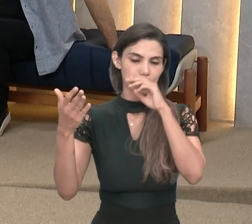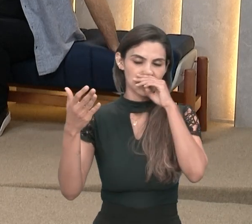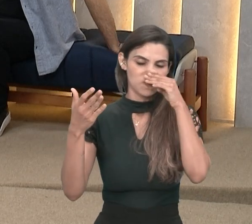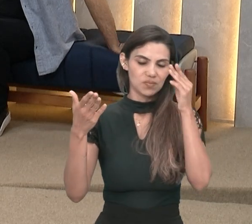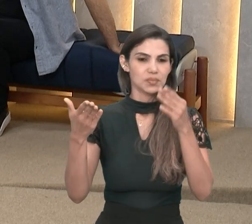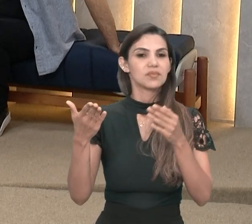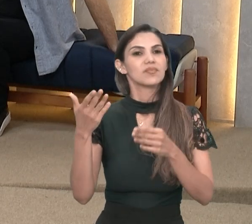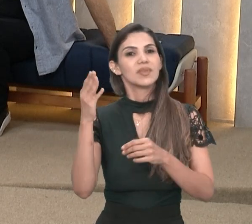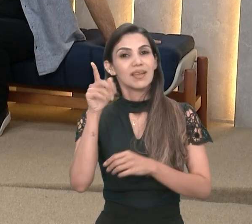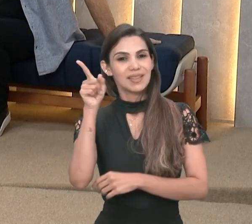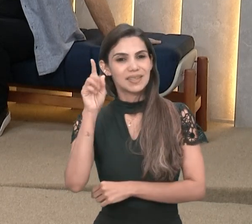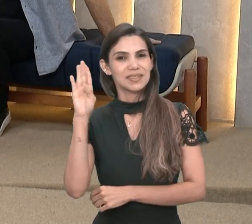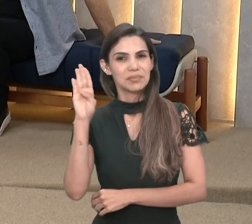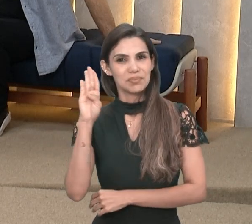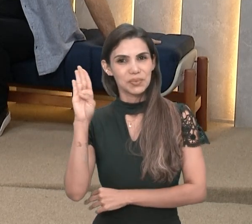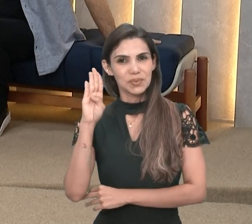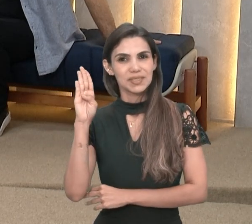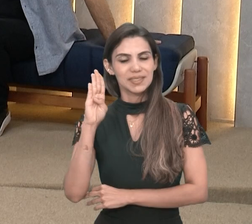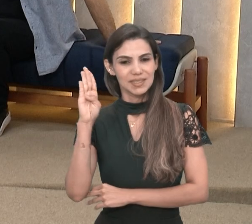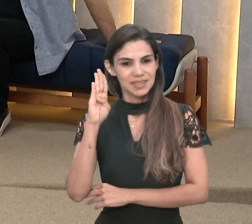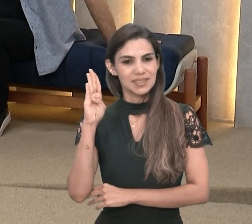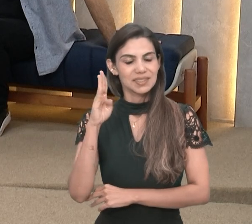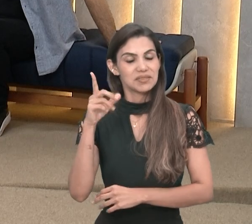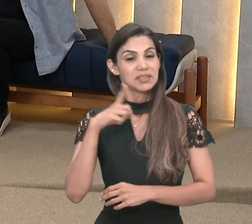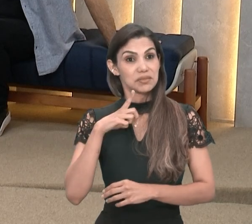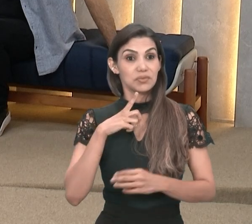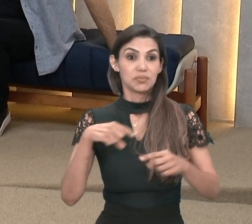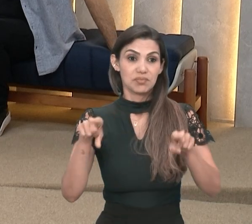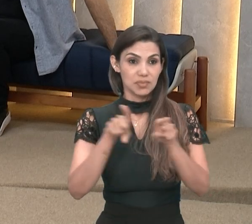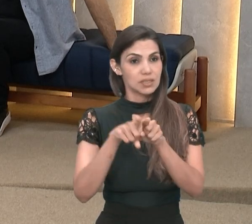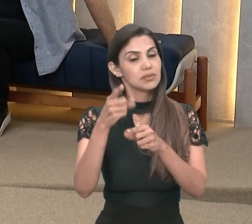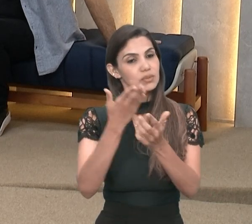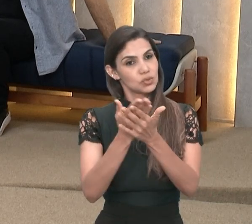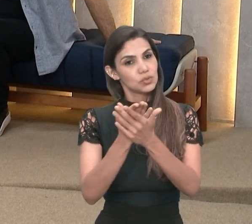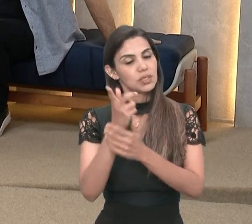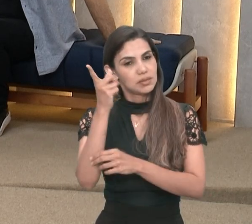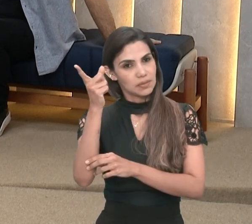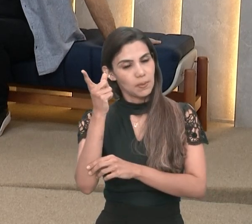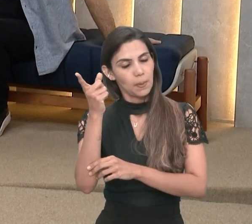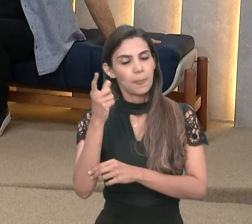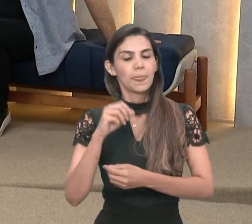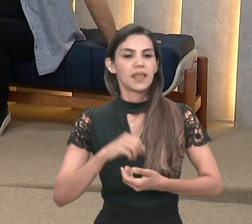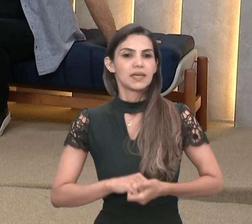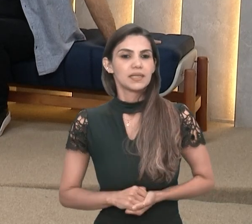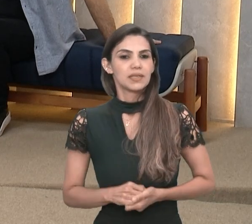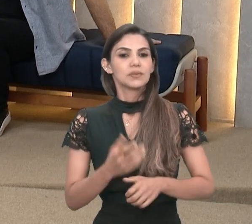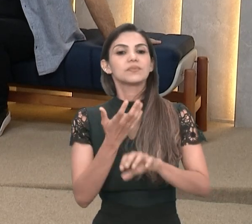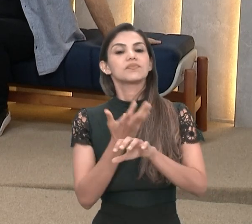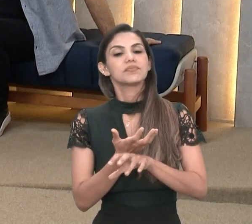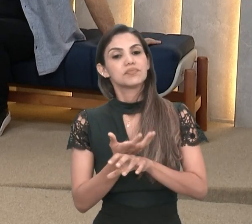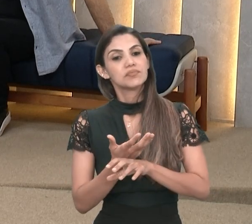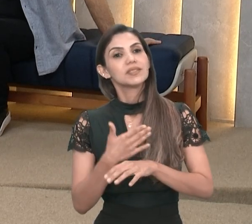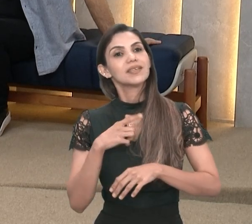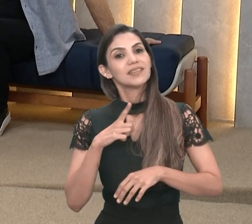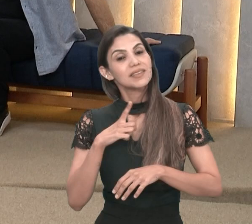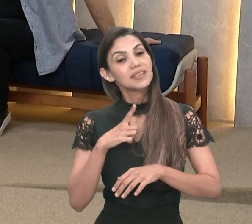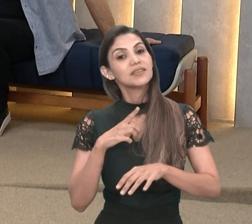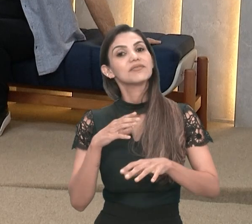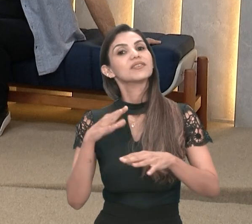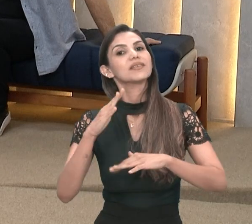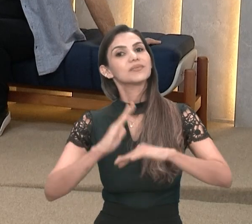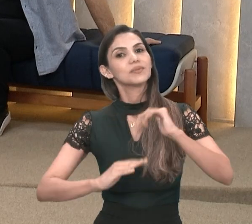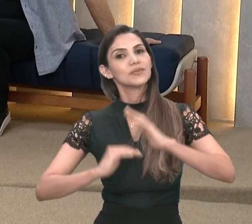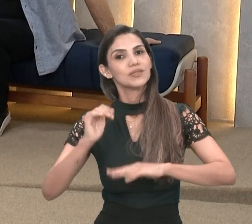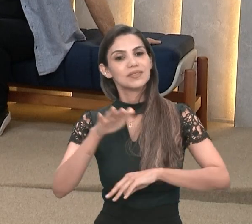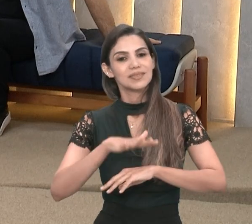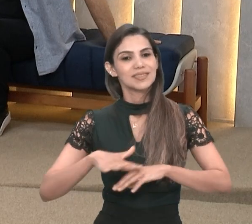para a Bolívia, parceria com a Bolívia, que era para fazer uma disciplina, e fizemos uma parceria na formação de cinema. Então a gente